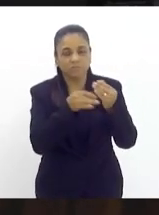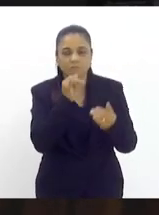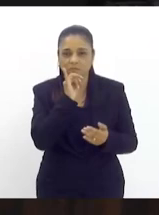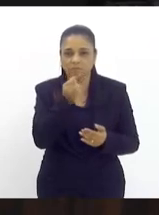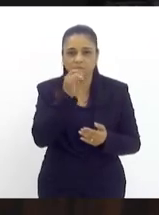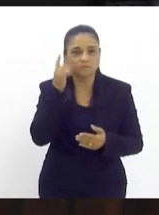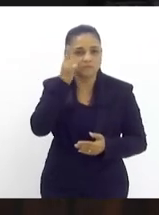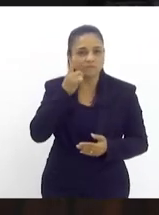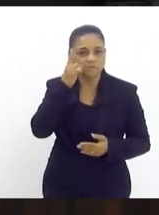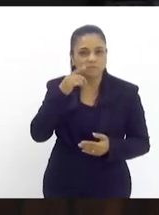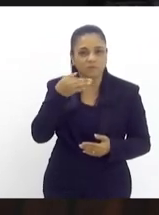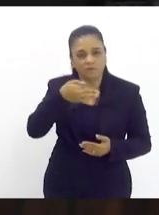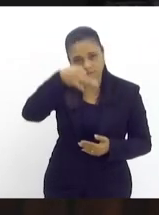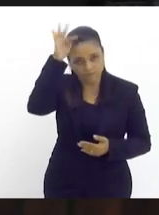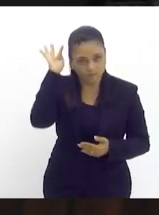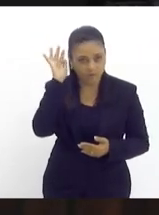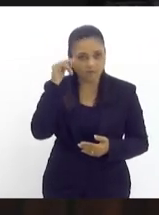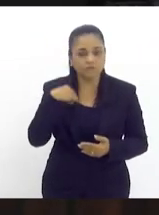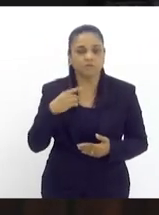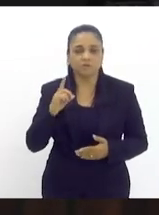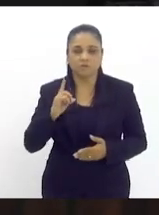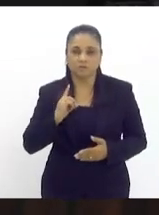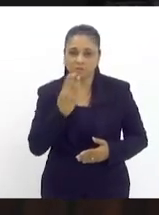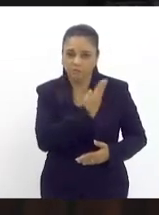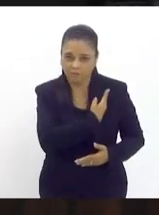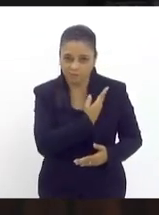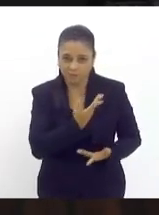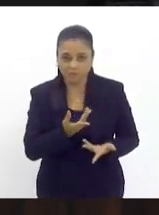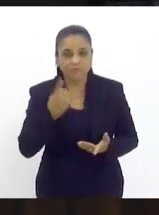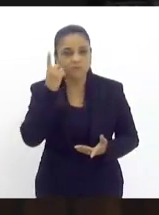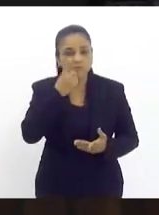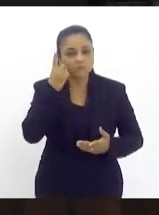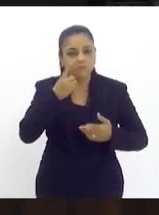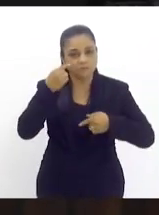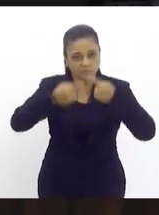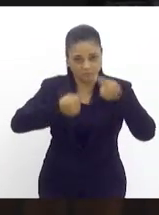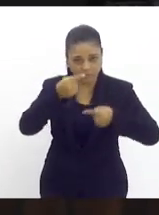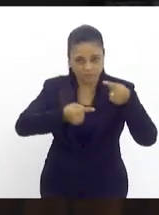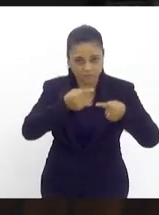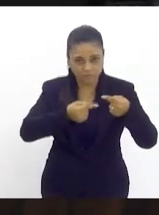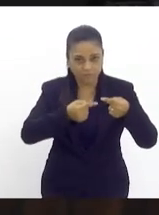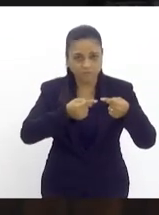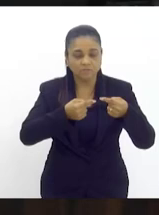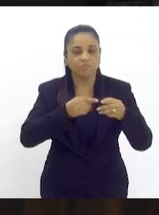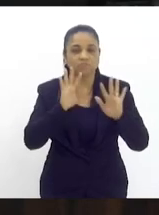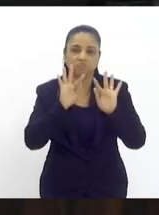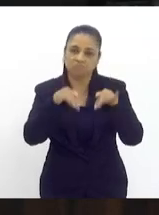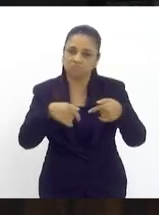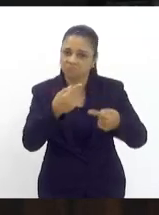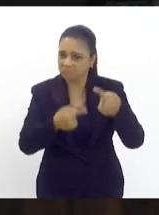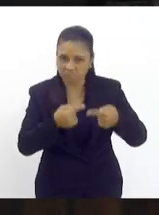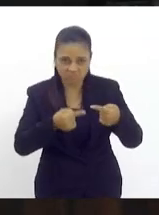deputados Fred Pacheco e Dani Balbi em discussão no avião